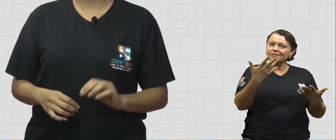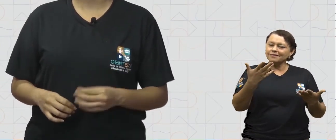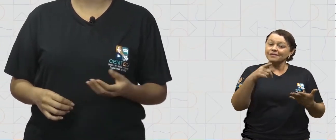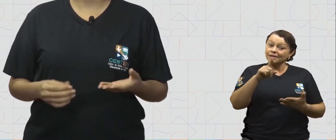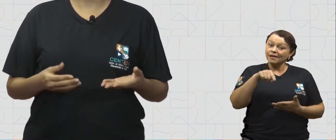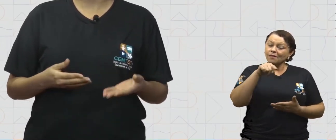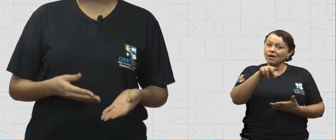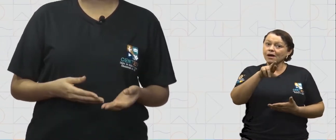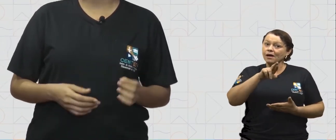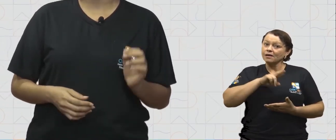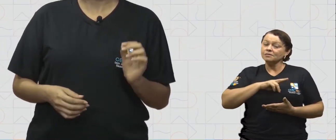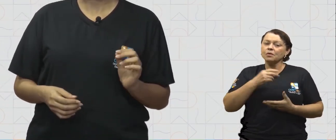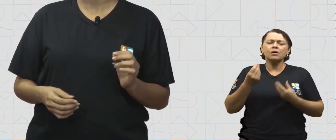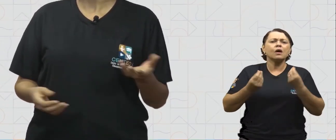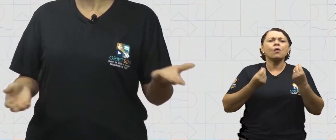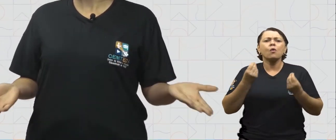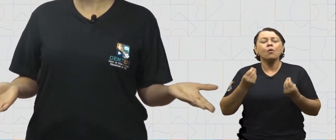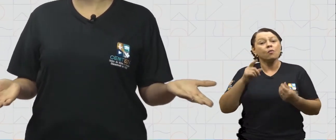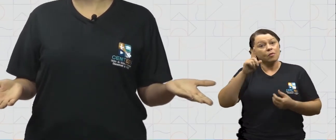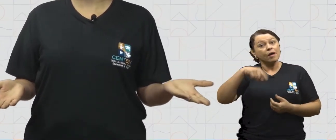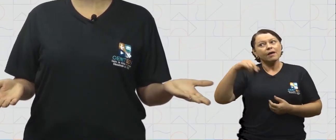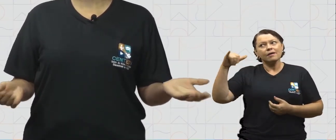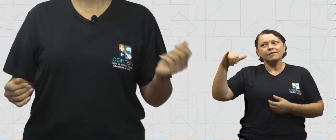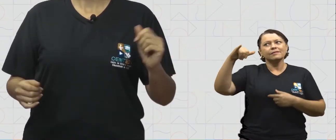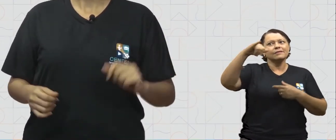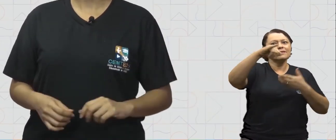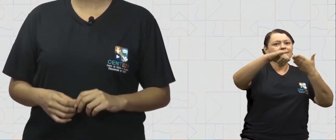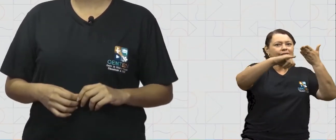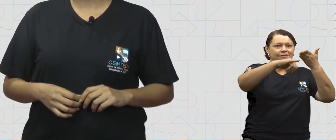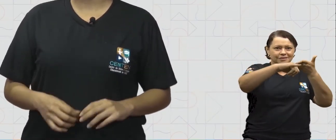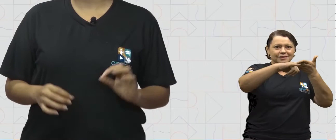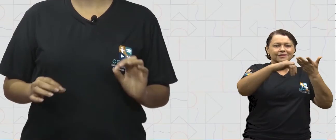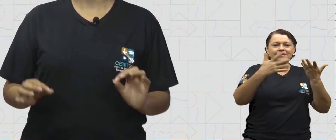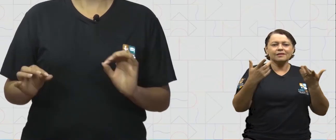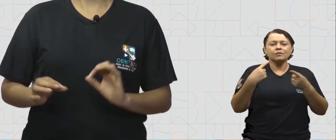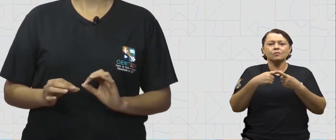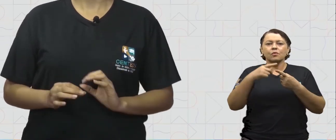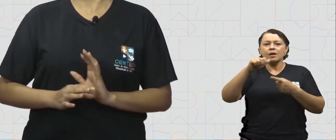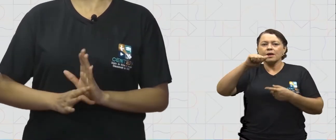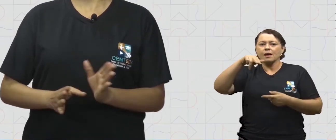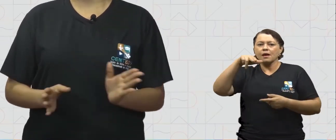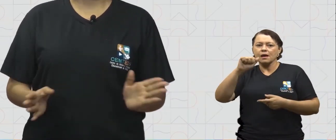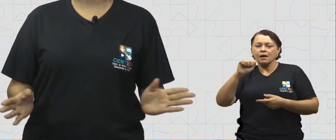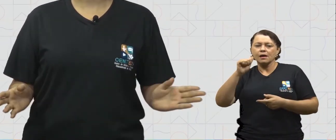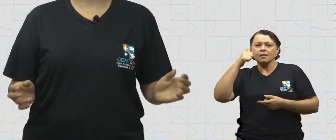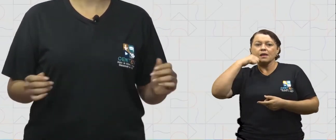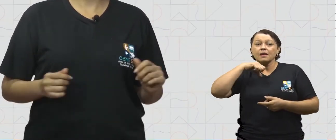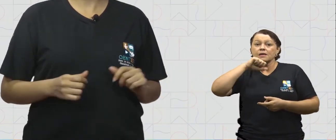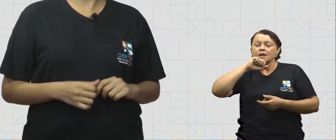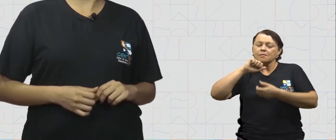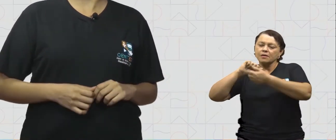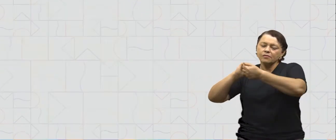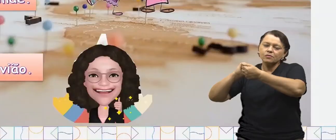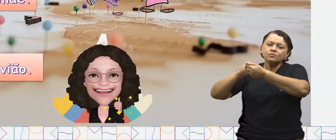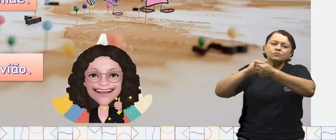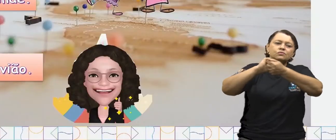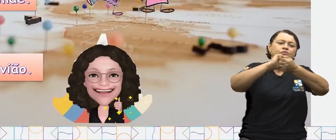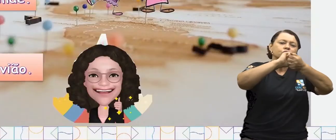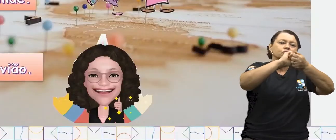a resposta para como é de avião. Ana Luísa e sua mãe foram de avião até o